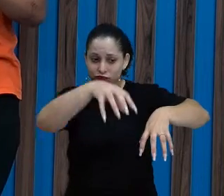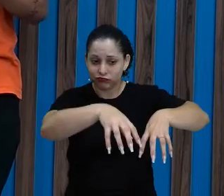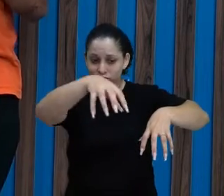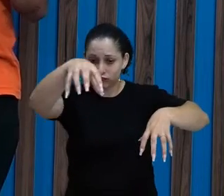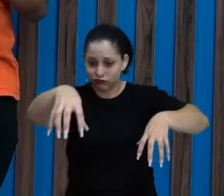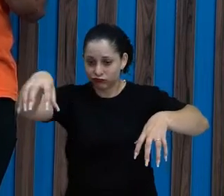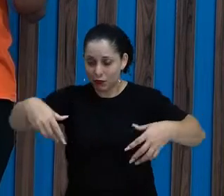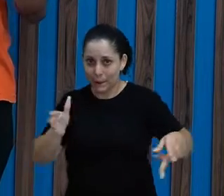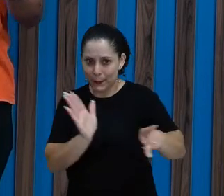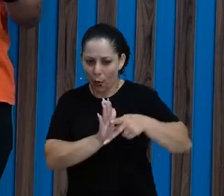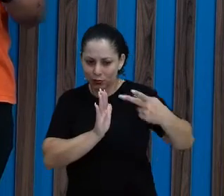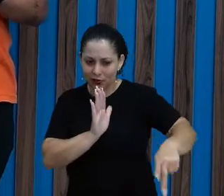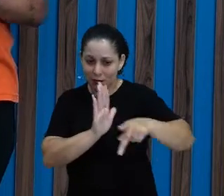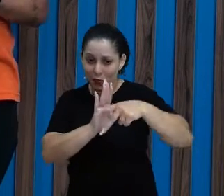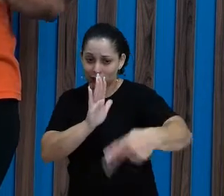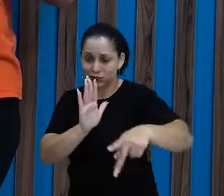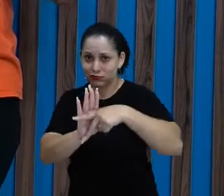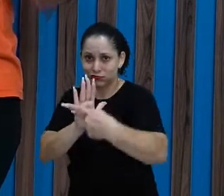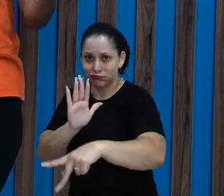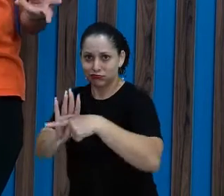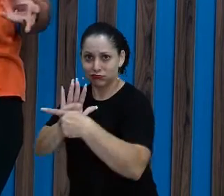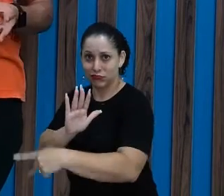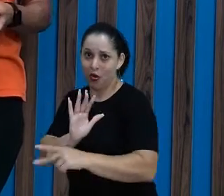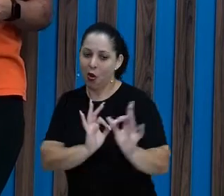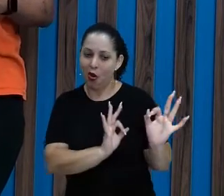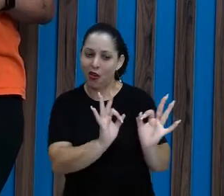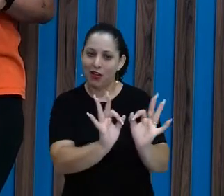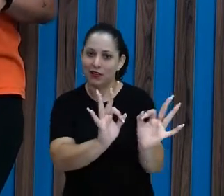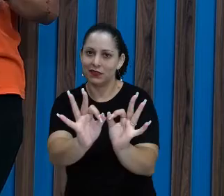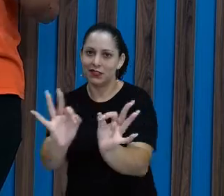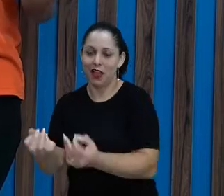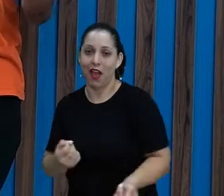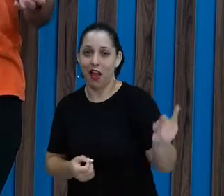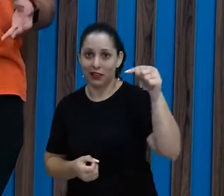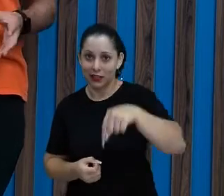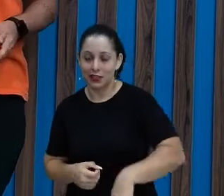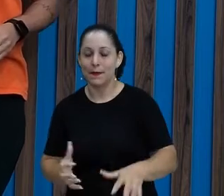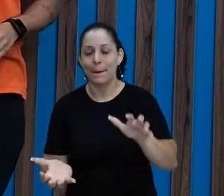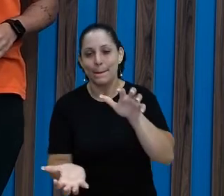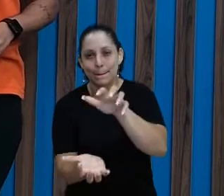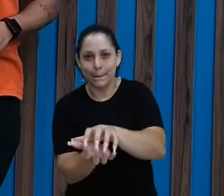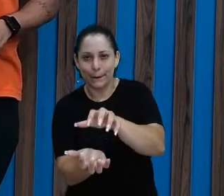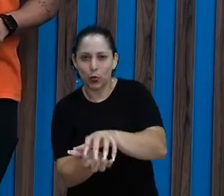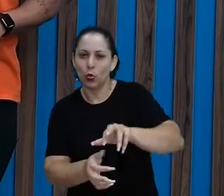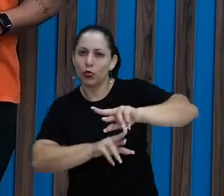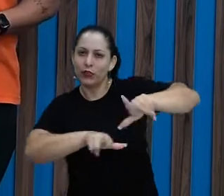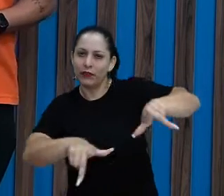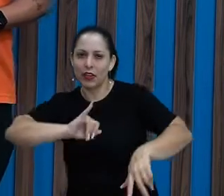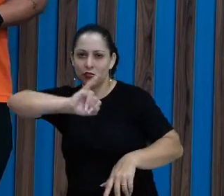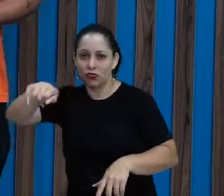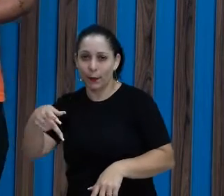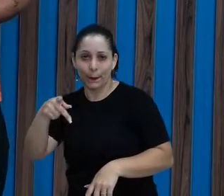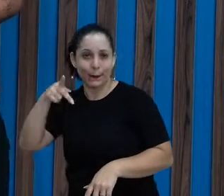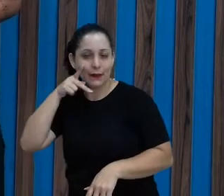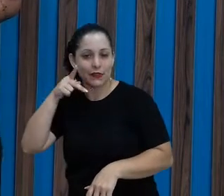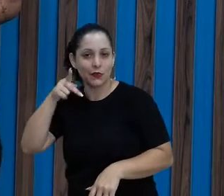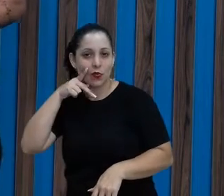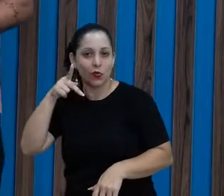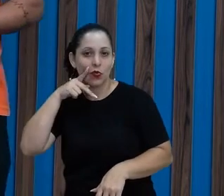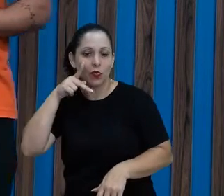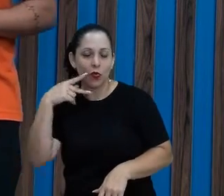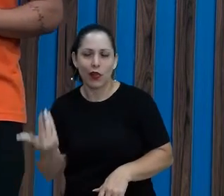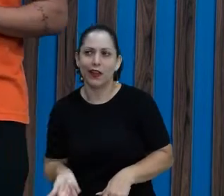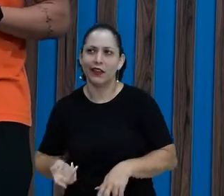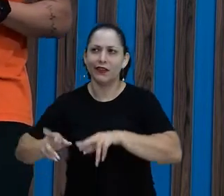é que vai funcionar. Então, aqui em Pernambuco, pode ser organizado de uma forma, na Paraíba ser organizado de